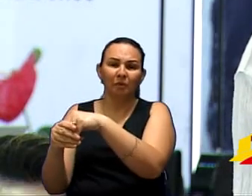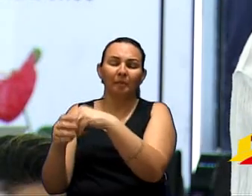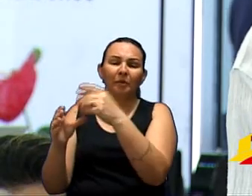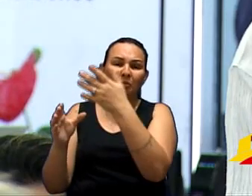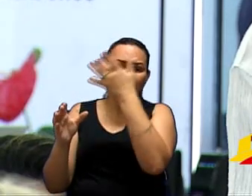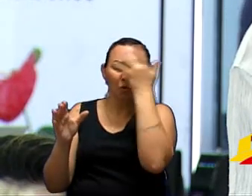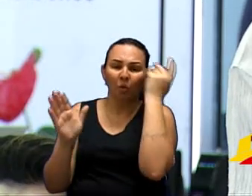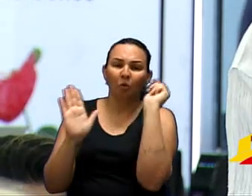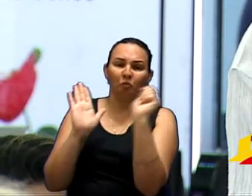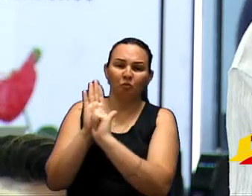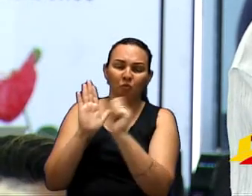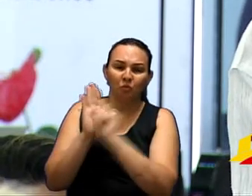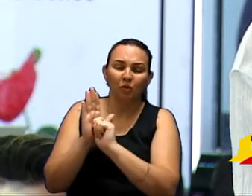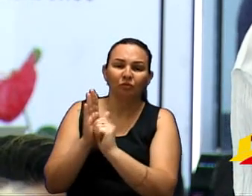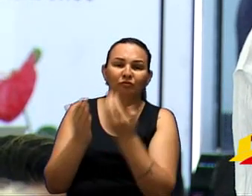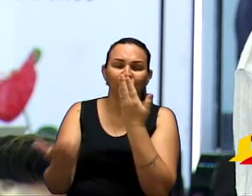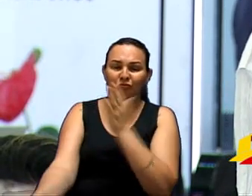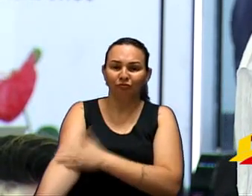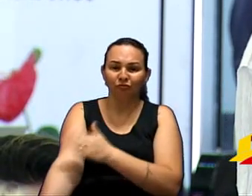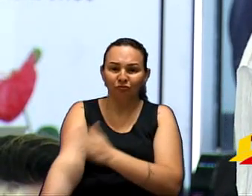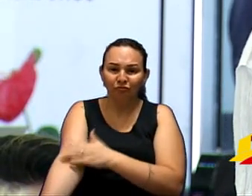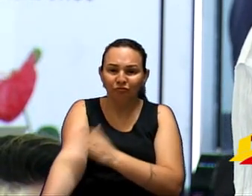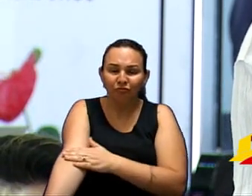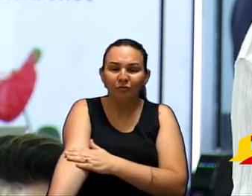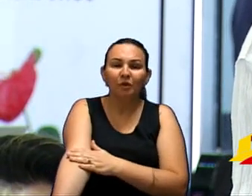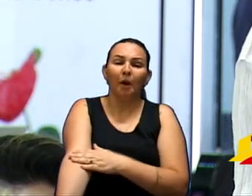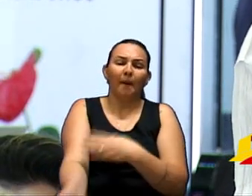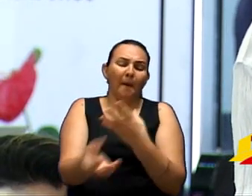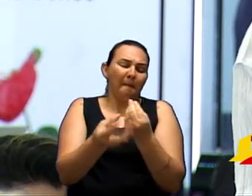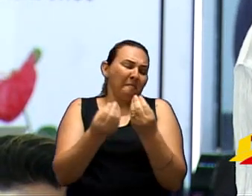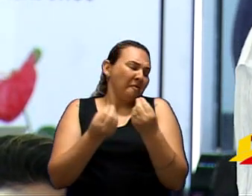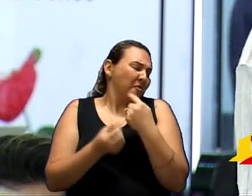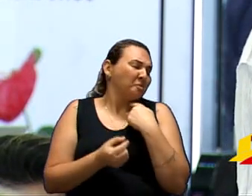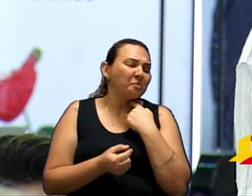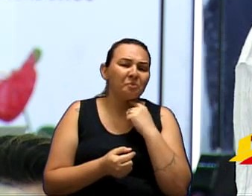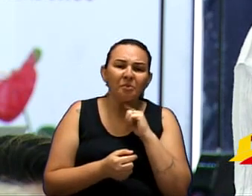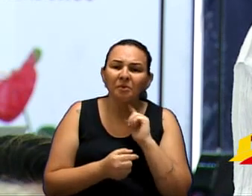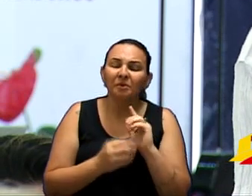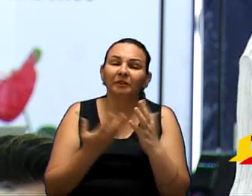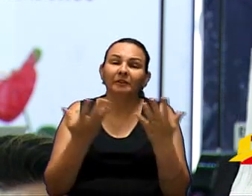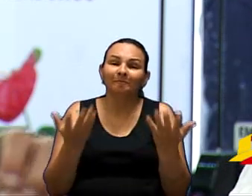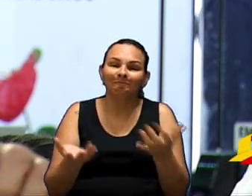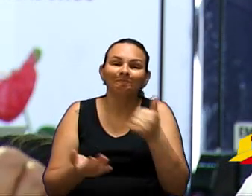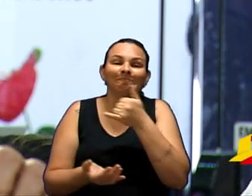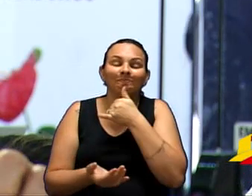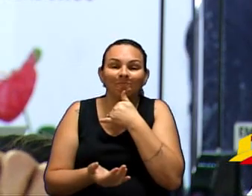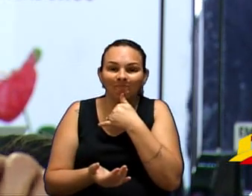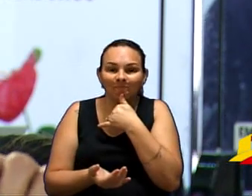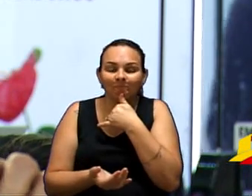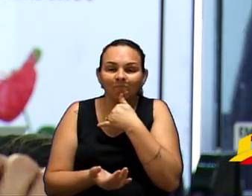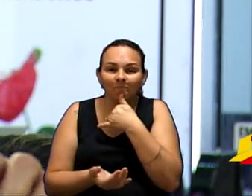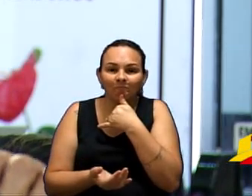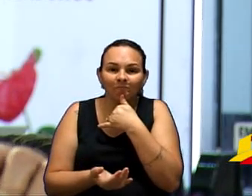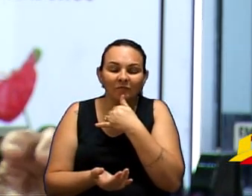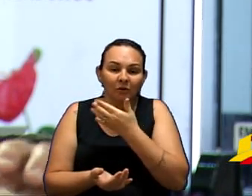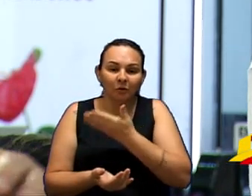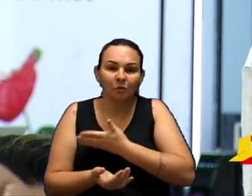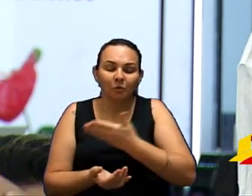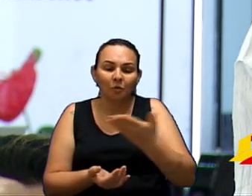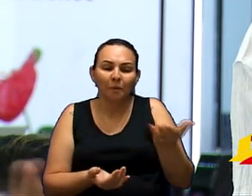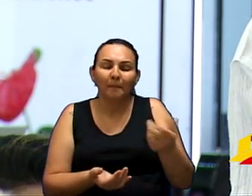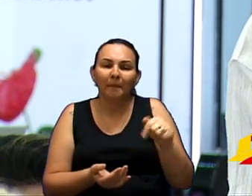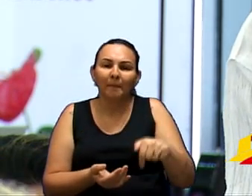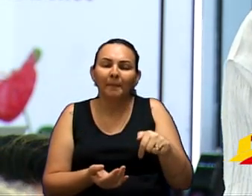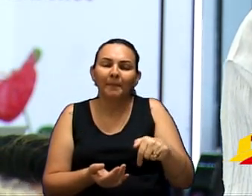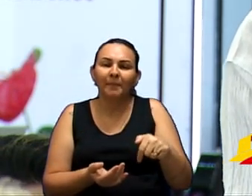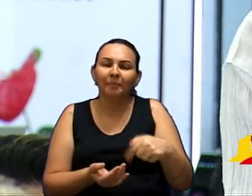de droga e são muito poluídas e infelizmente é algo um amigo aqui um colega citou